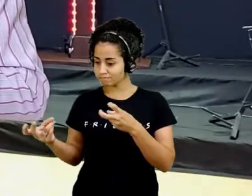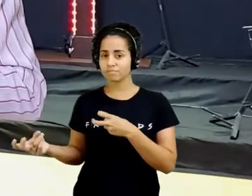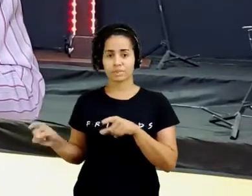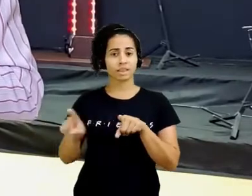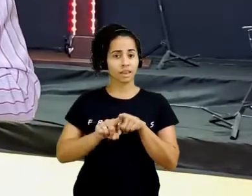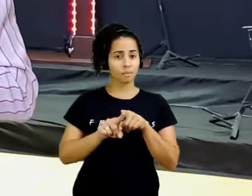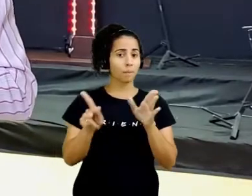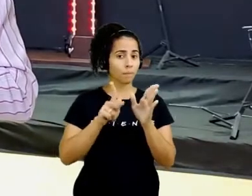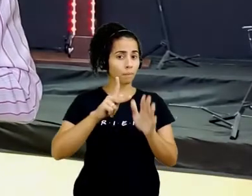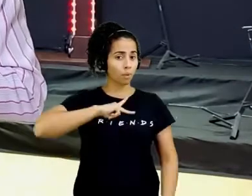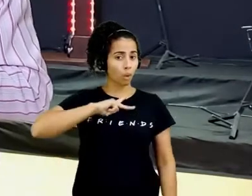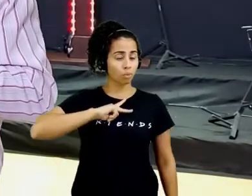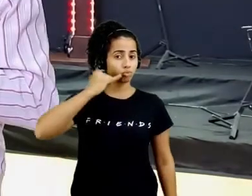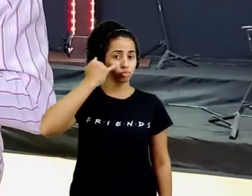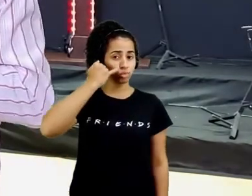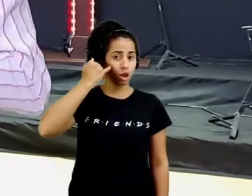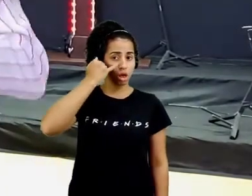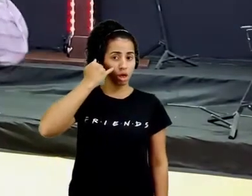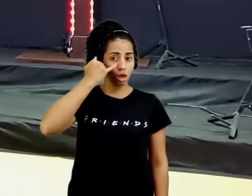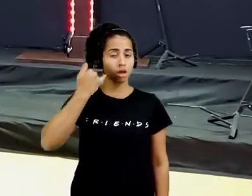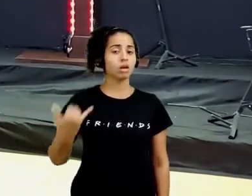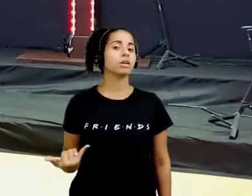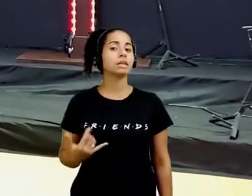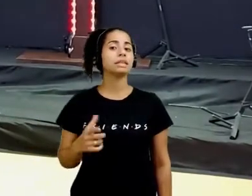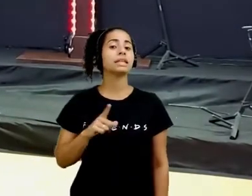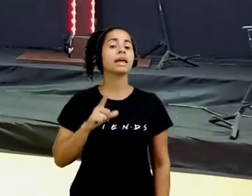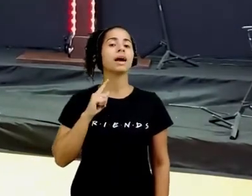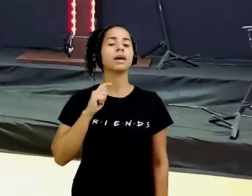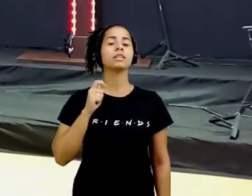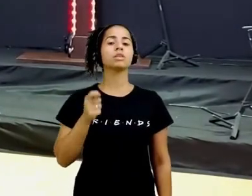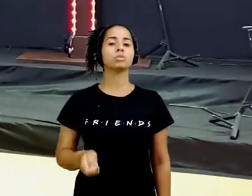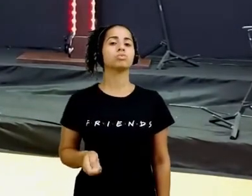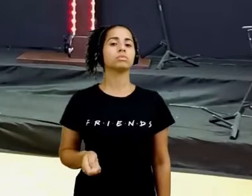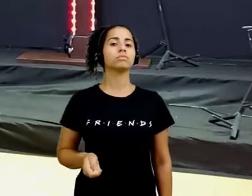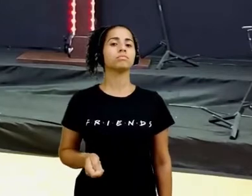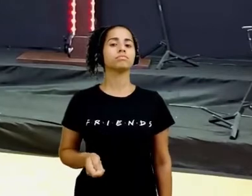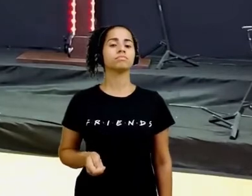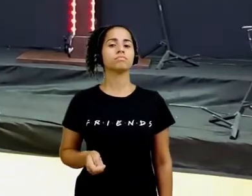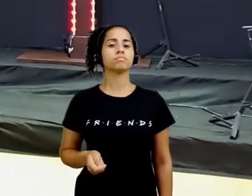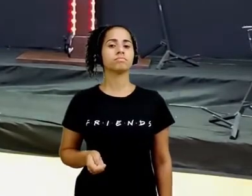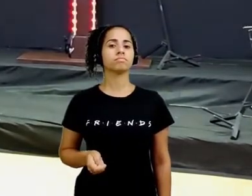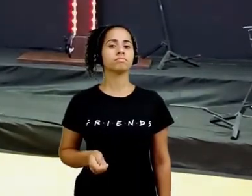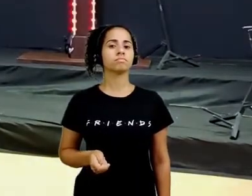inclusive pelo próprio Jeremias, Jeremias tem uma posição, ele toma uma posição